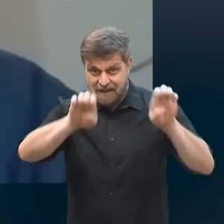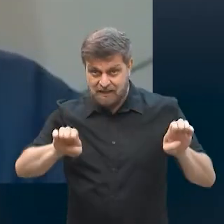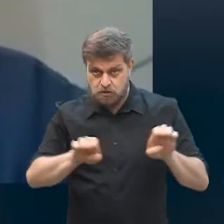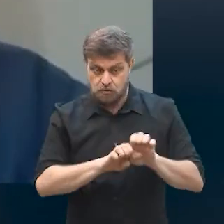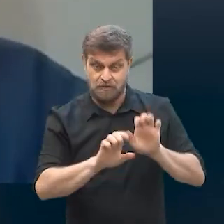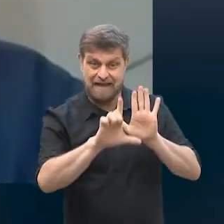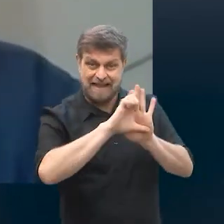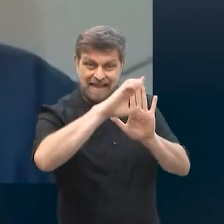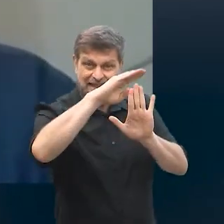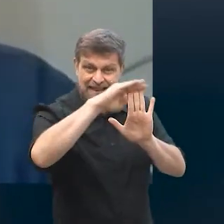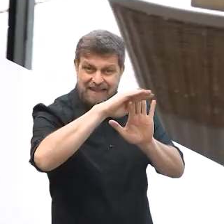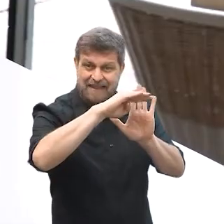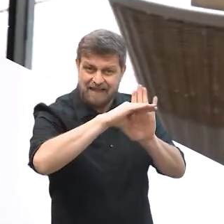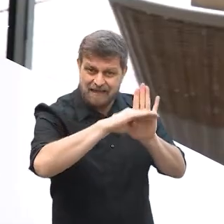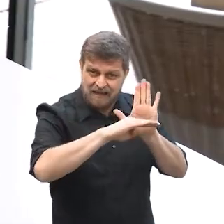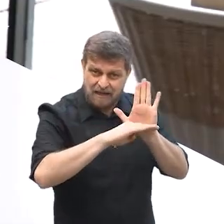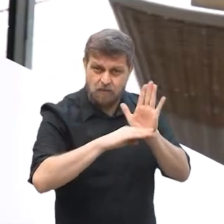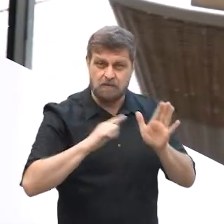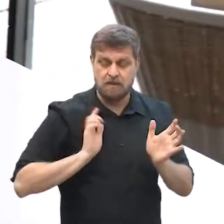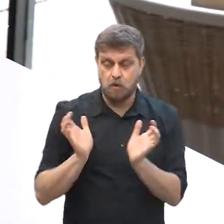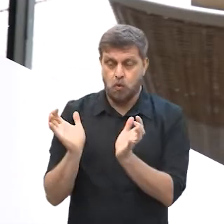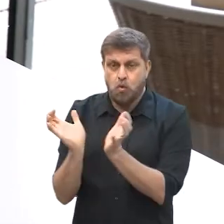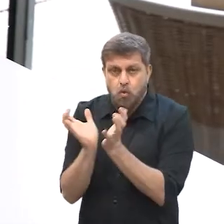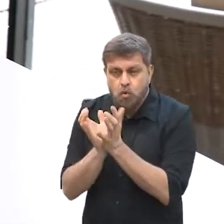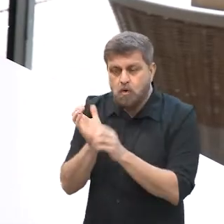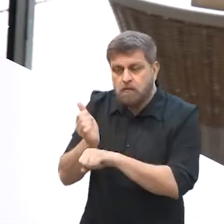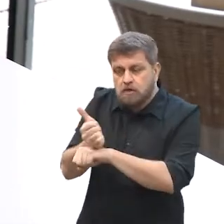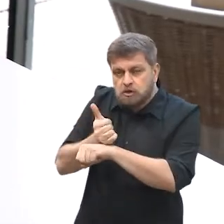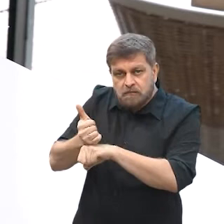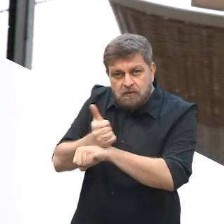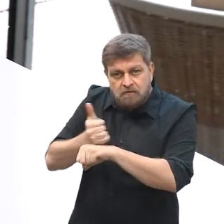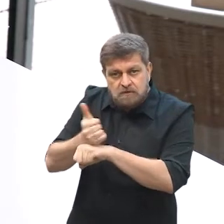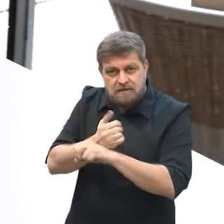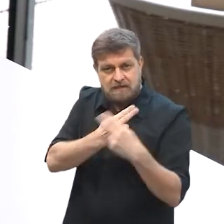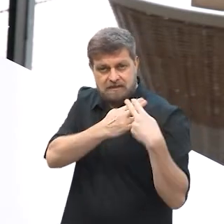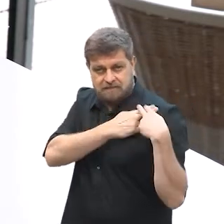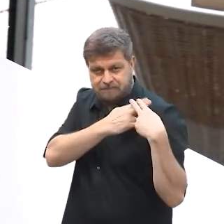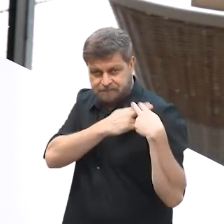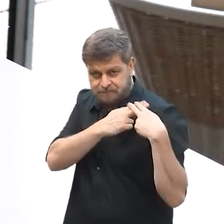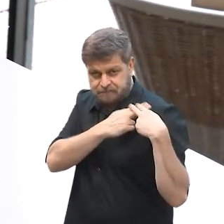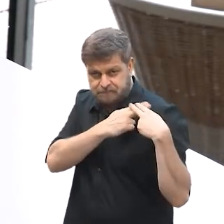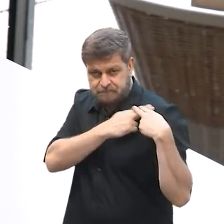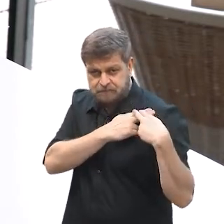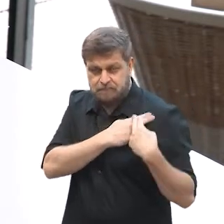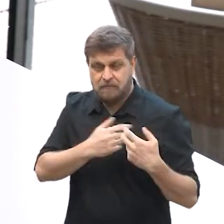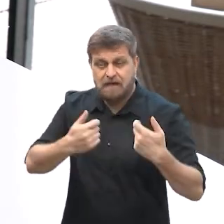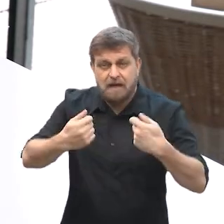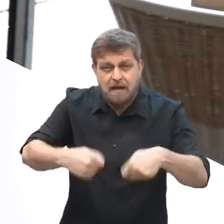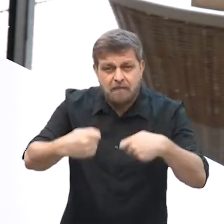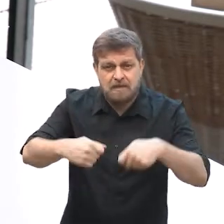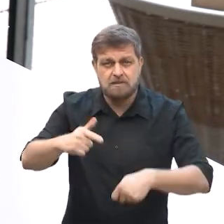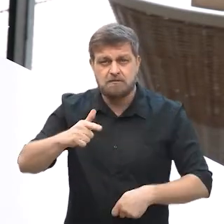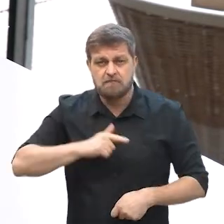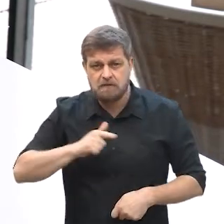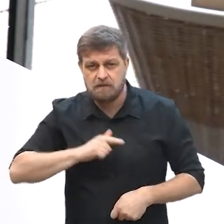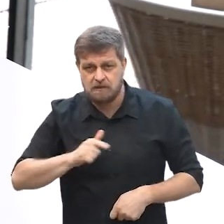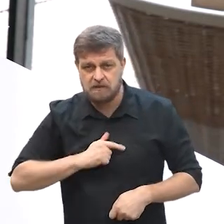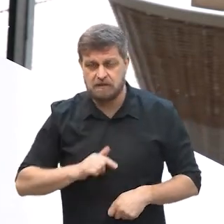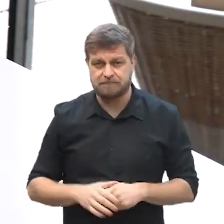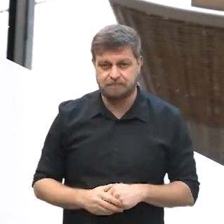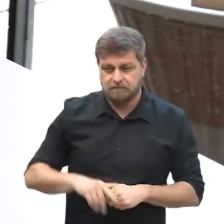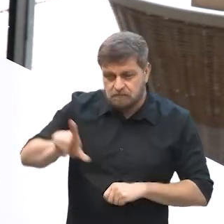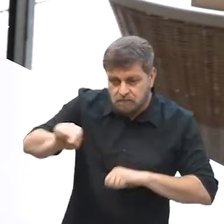do meu negócio, eu preciso ter uma equipe para fazer a gestão, eu preciso eventualmente fazer recrutamento